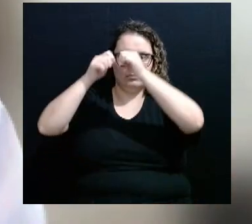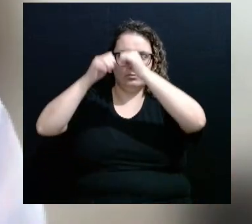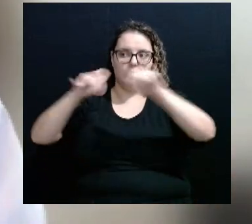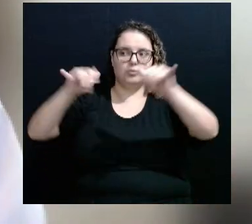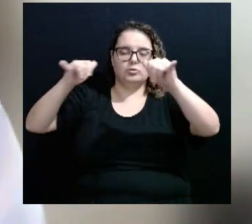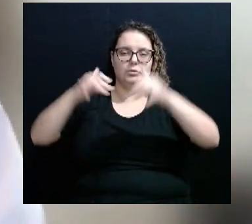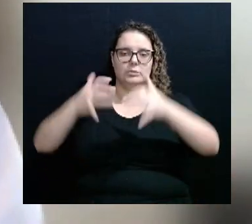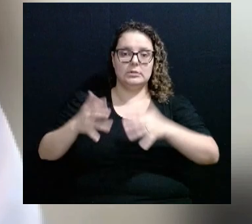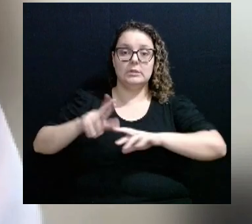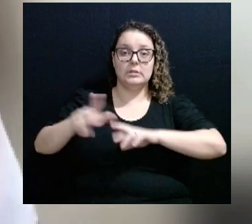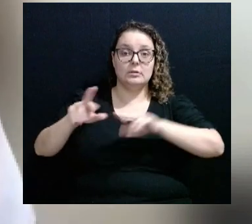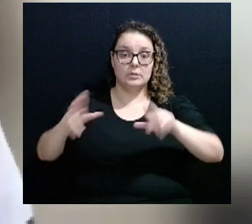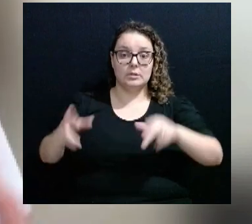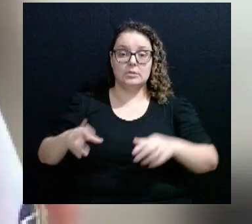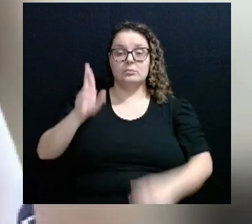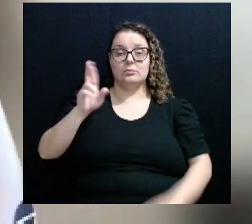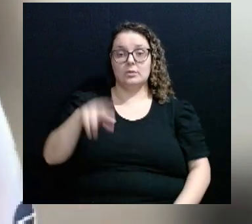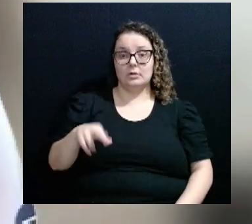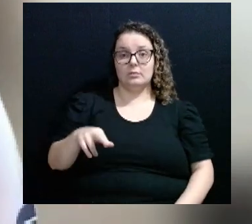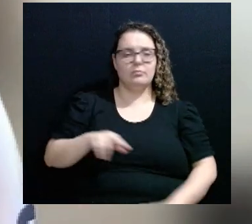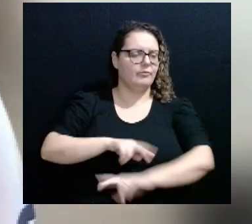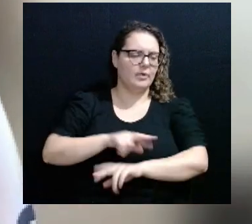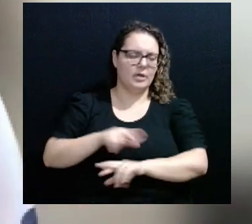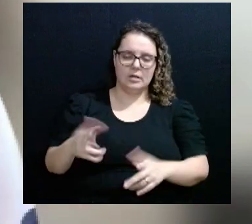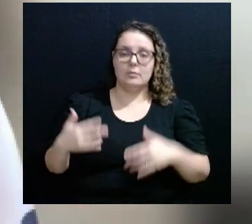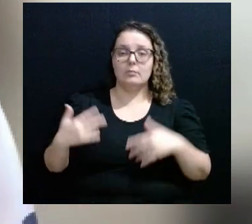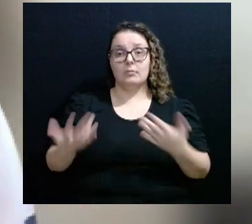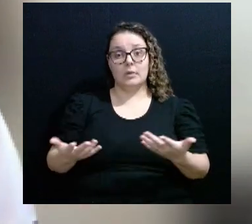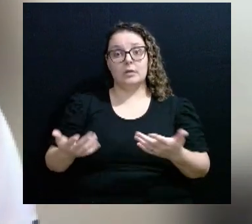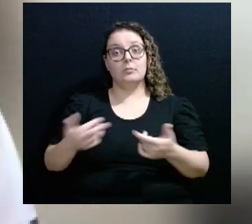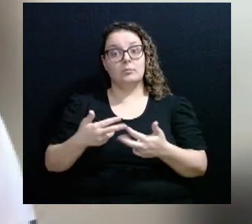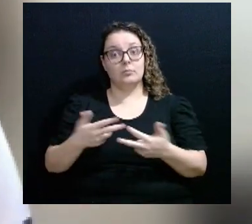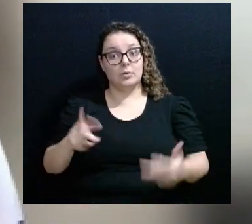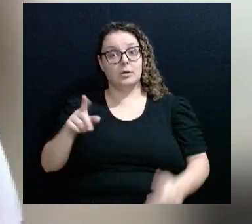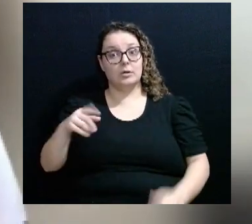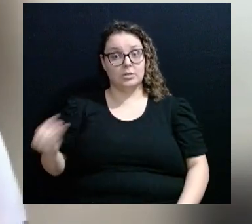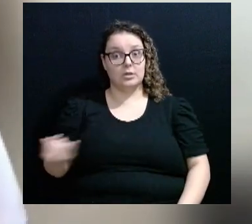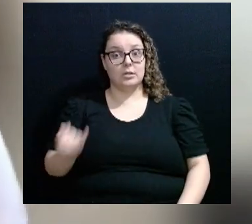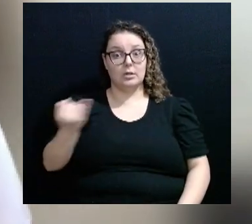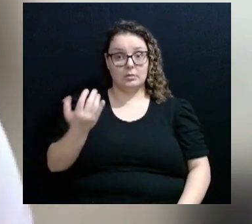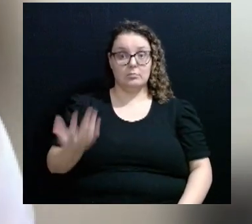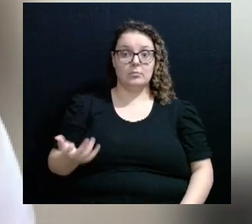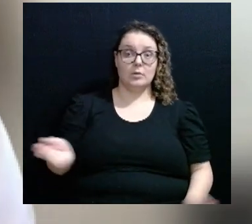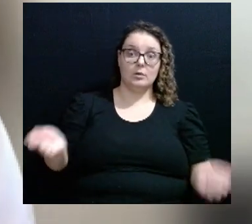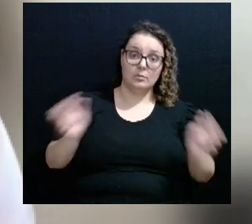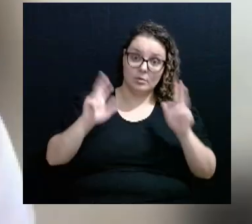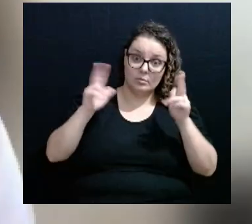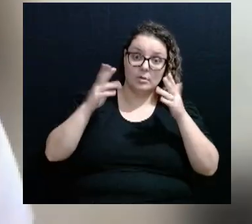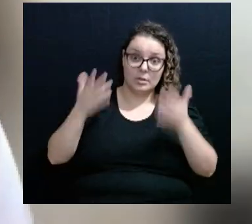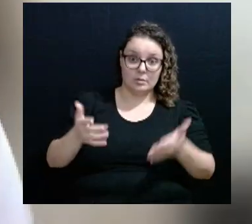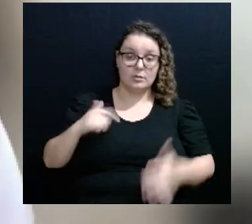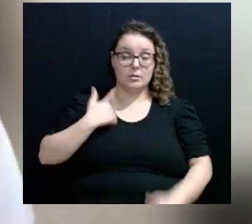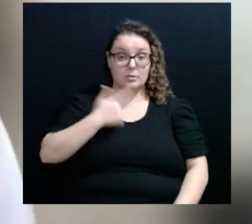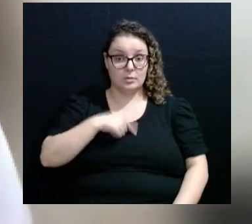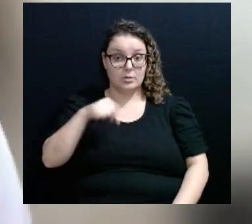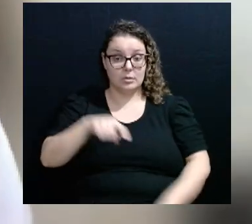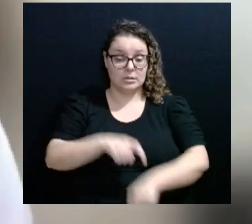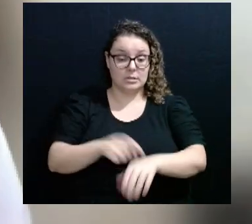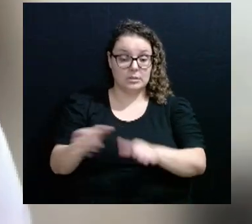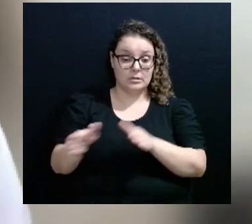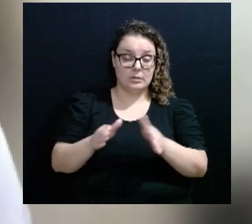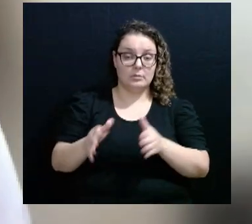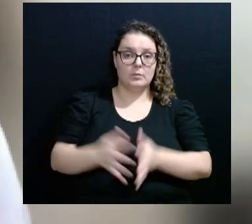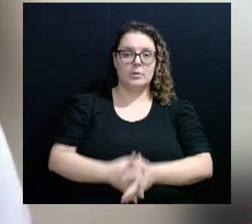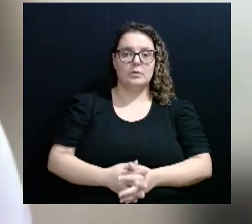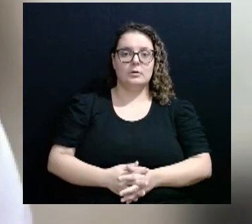do cérebro que tem diferentes causas, né? Mas eu acho que uma coisa que é muito importante, que chamou muita atenção da